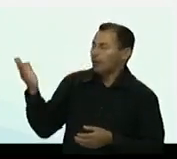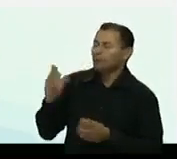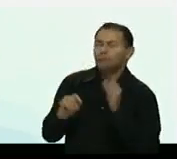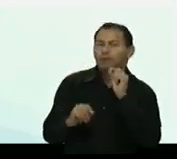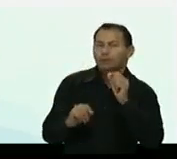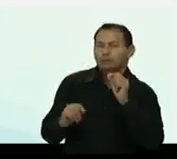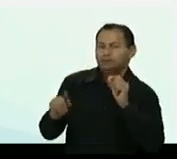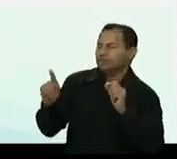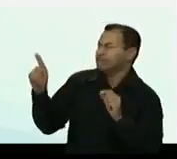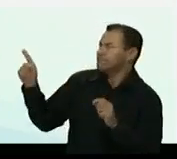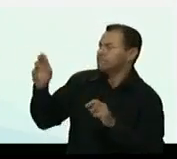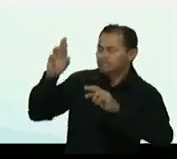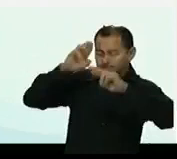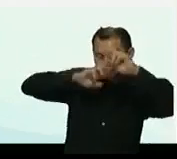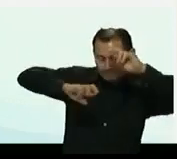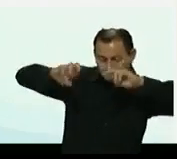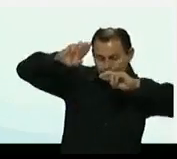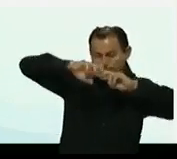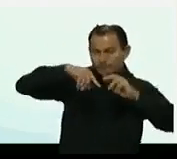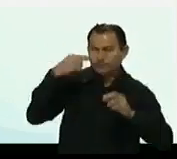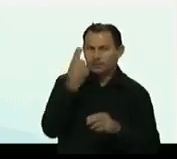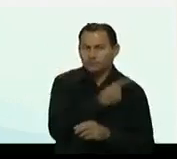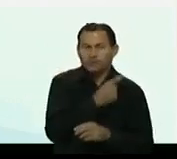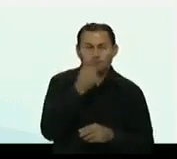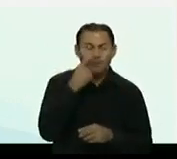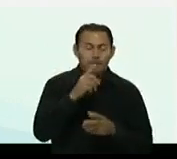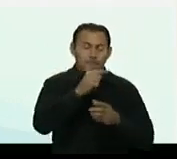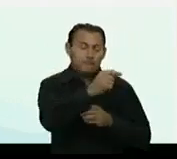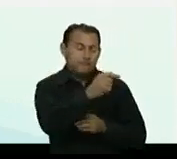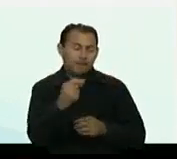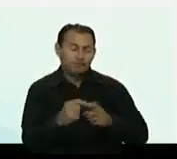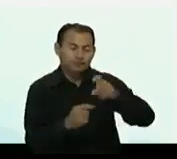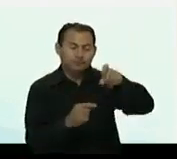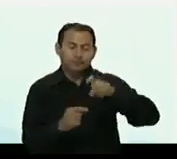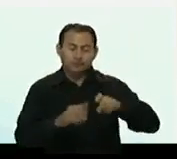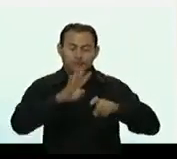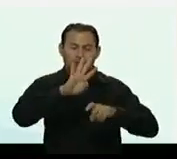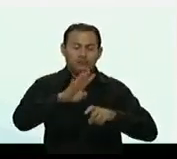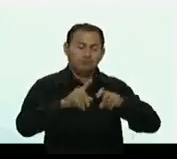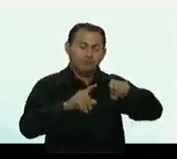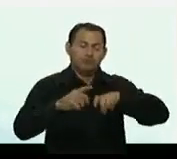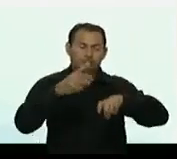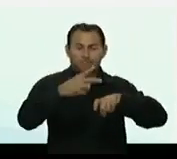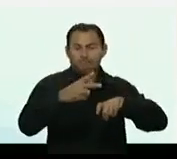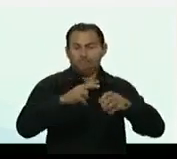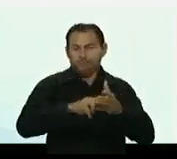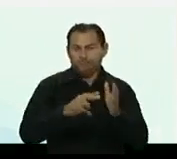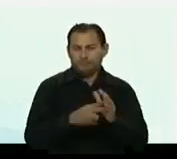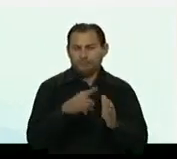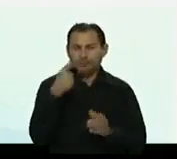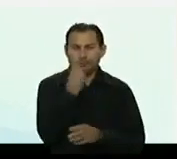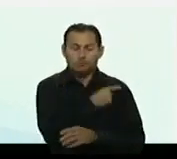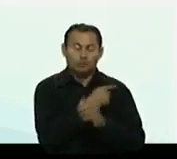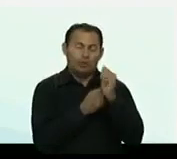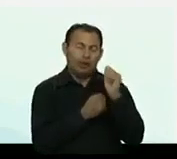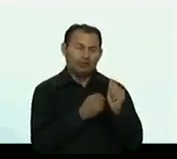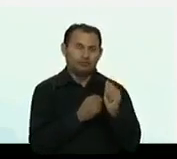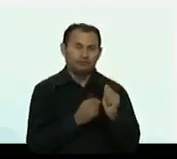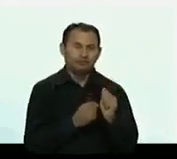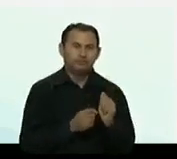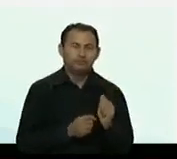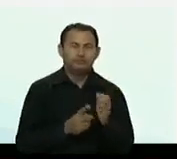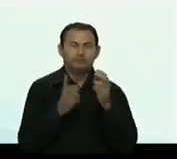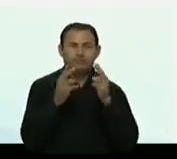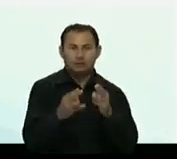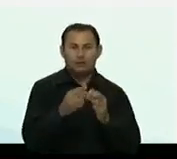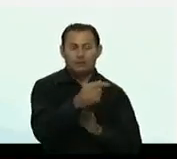quê? Analisando aqui, ó, nós vemos que é menos x ao quadrado. O que isso quer dizer? Quer dizer que o nosso A, ele é